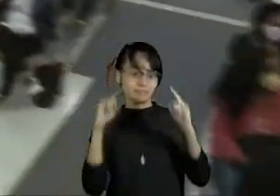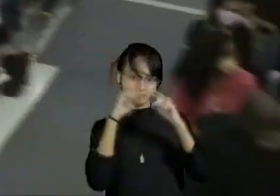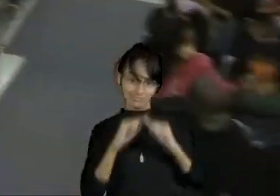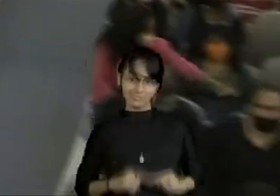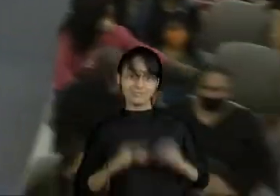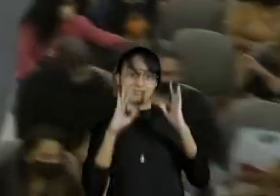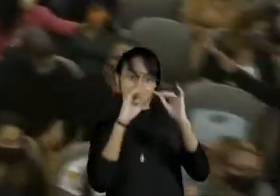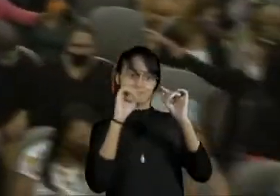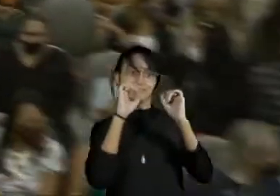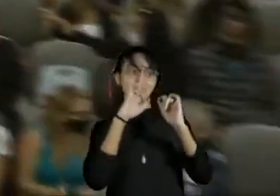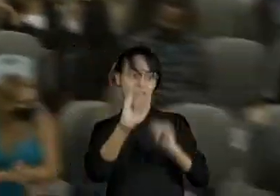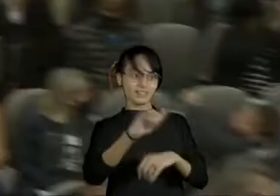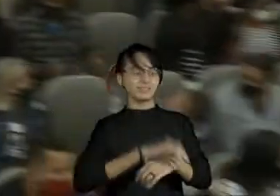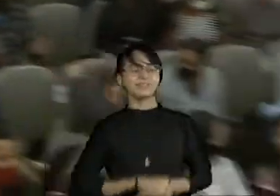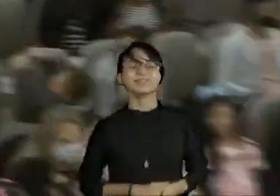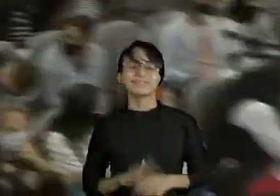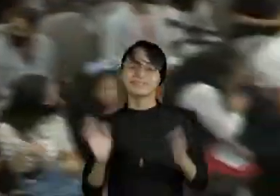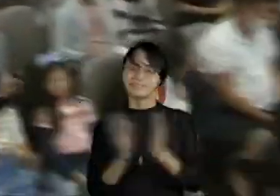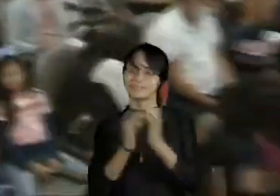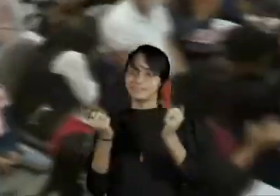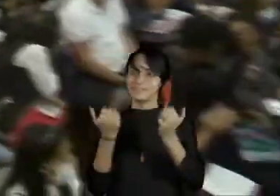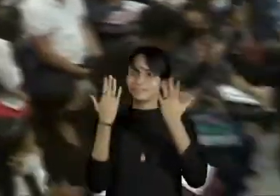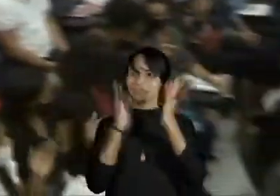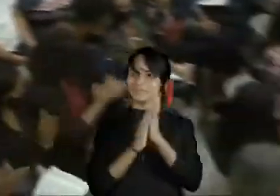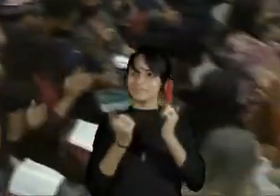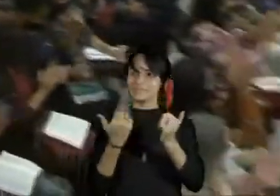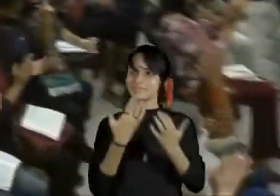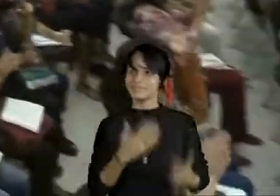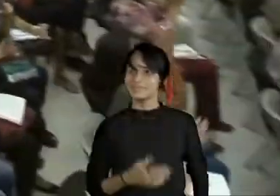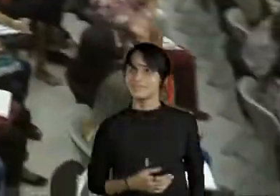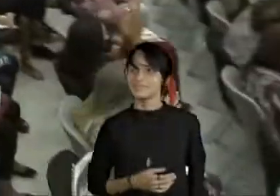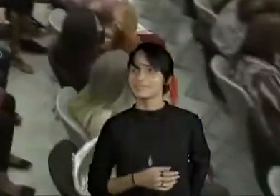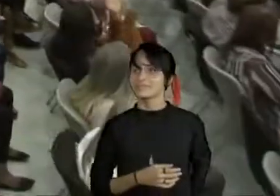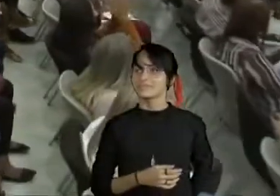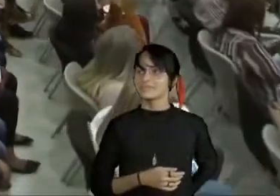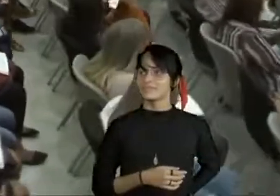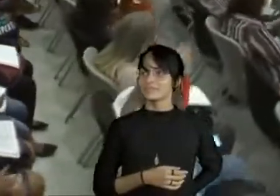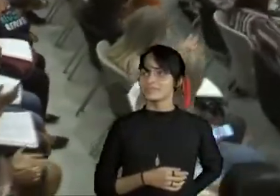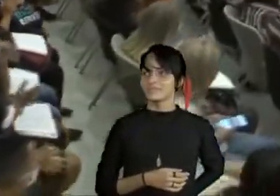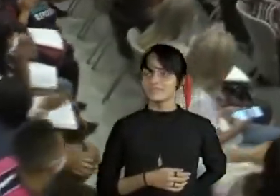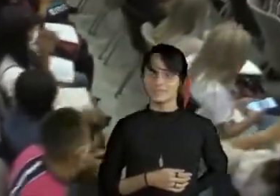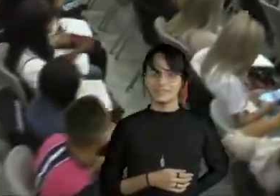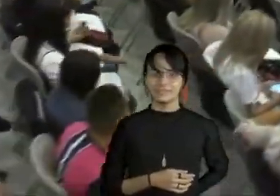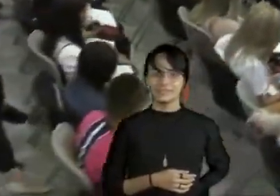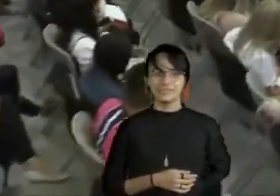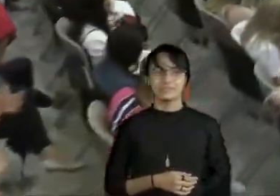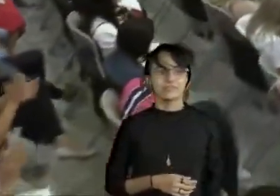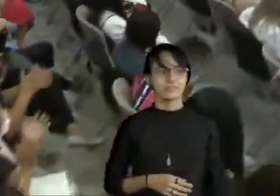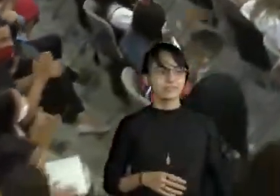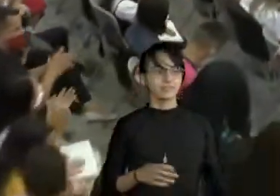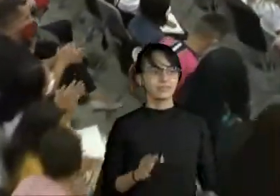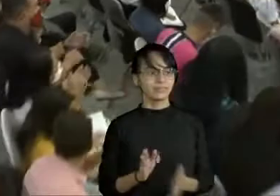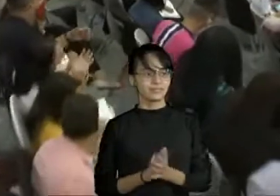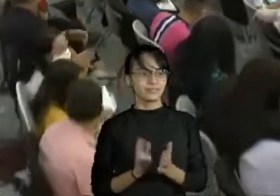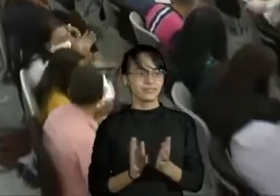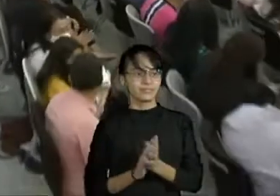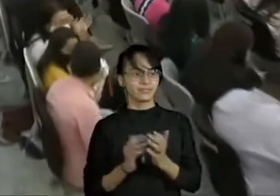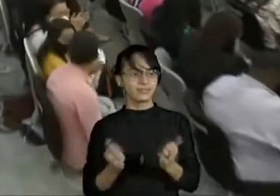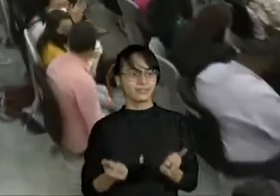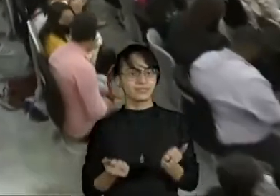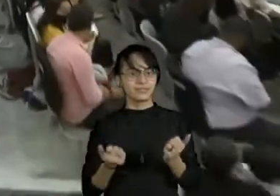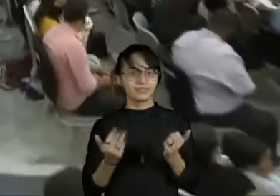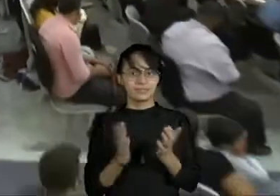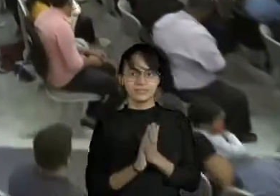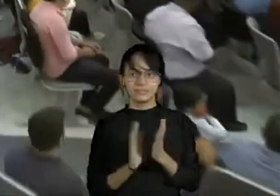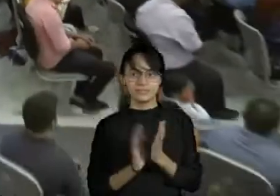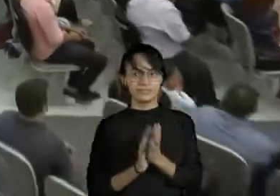Oh, aleluia, aleluia! Porque esta palavra é fiel e verdadeira. Porque Deus